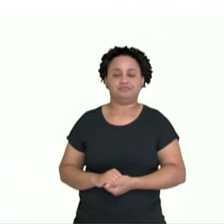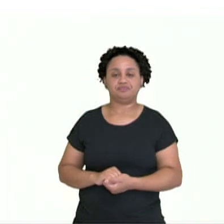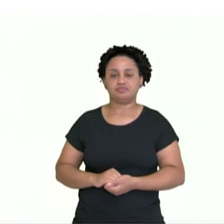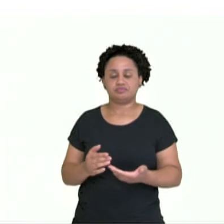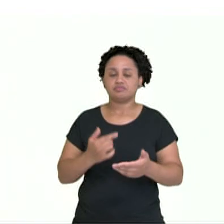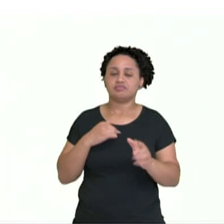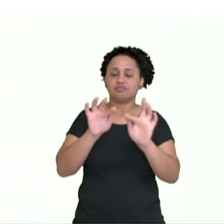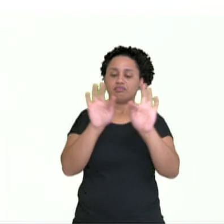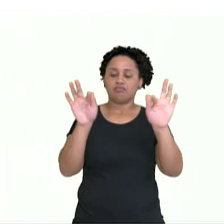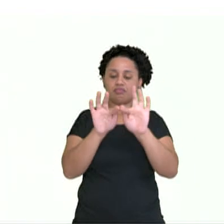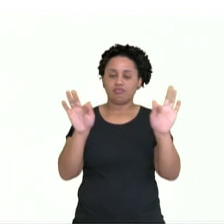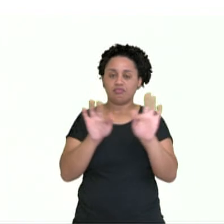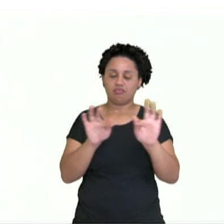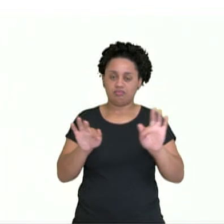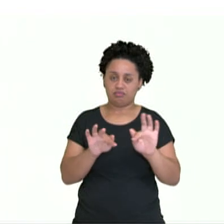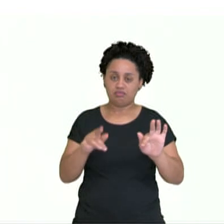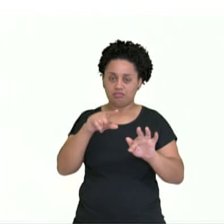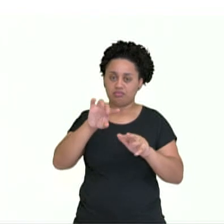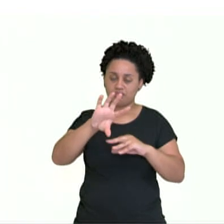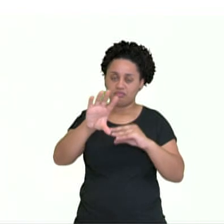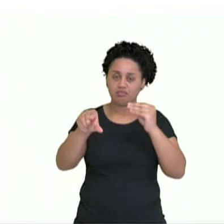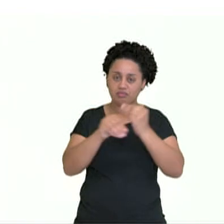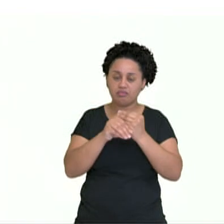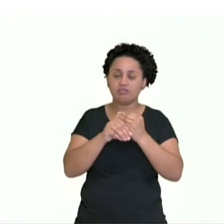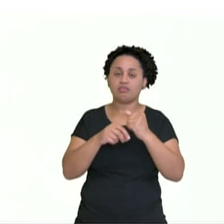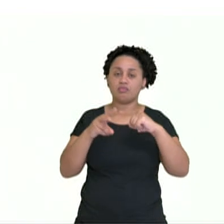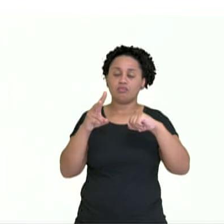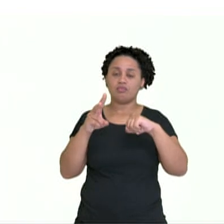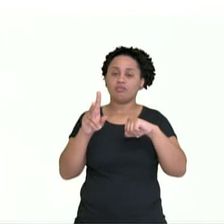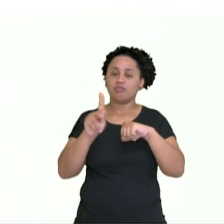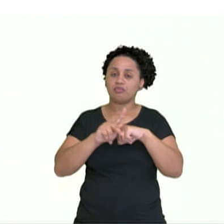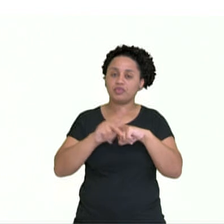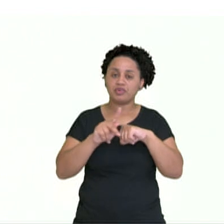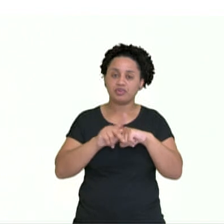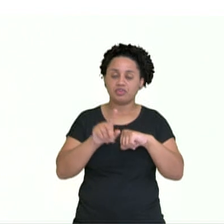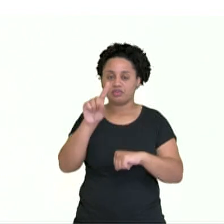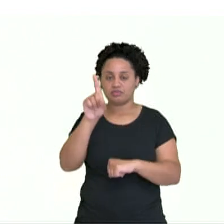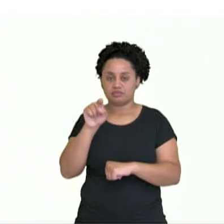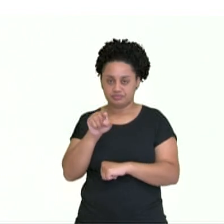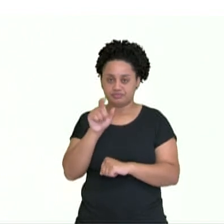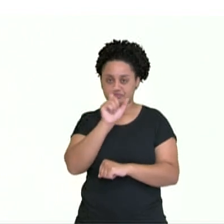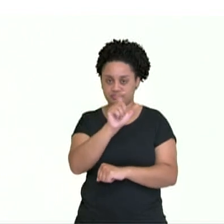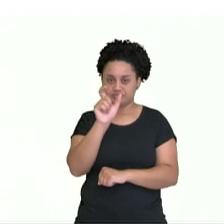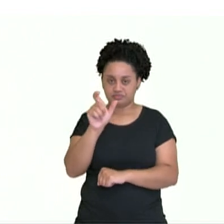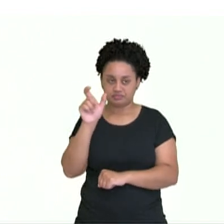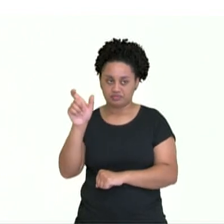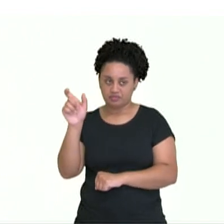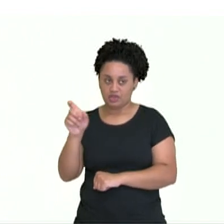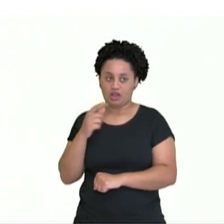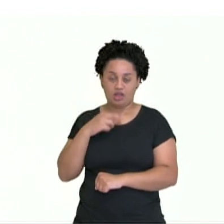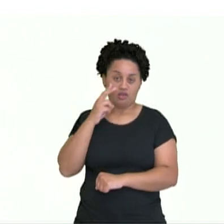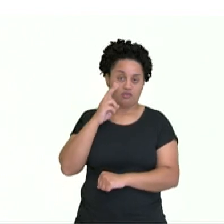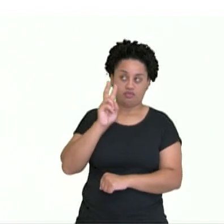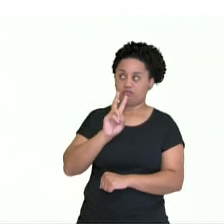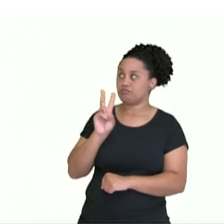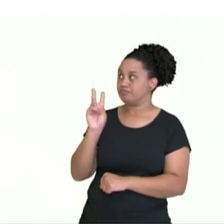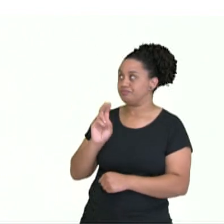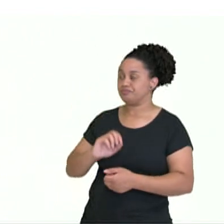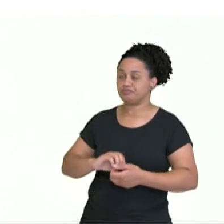sorpresa y asustada con la presencia del hombre. Uso de las exclamaciones en la viñeta para enfatizar